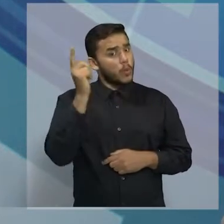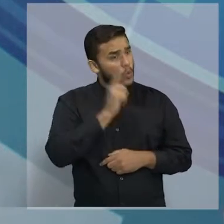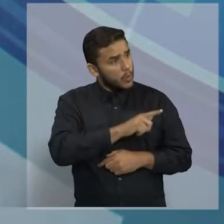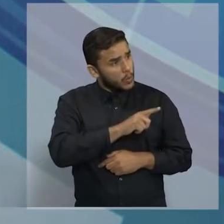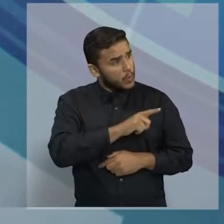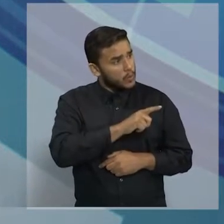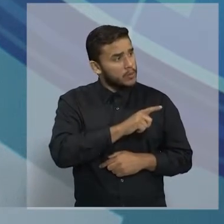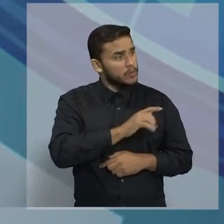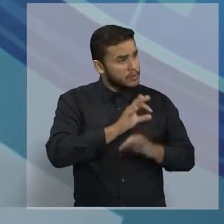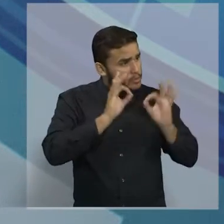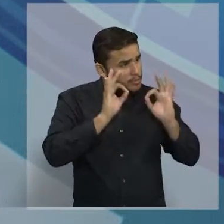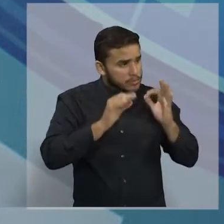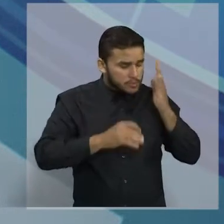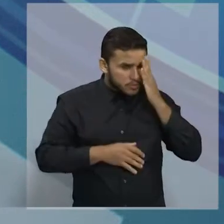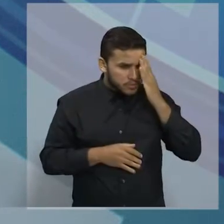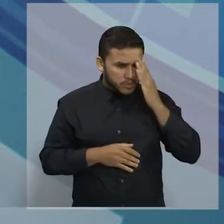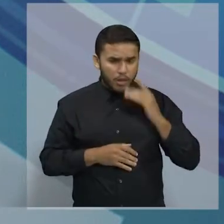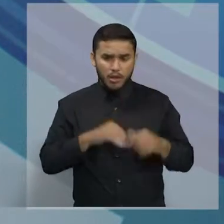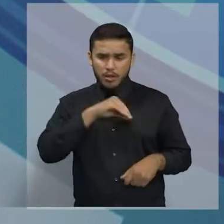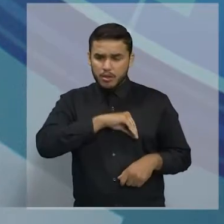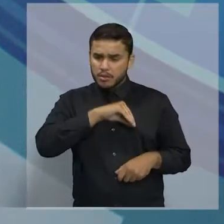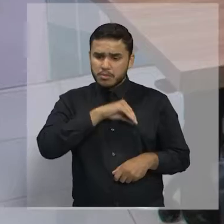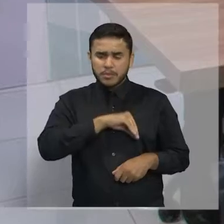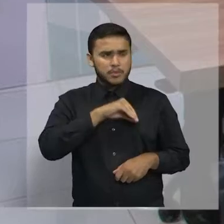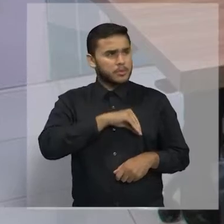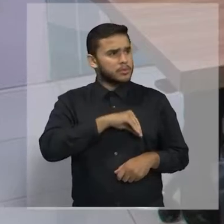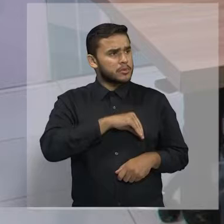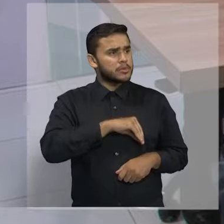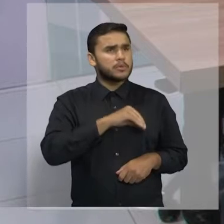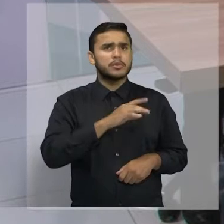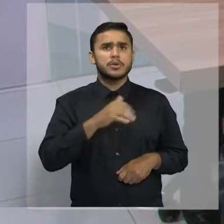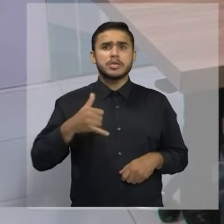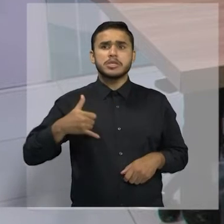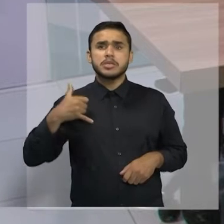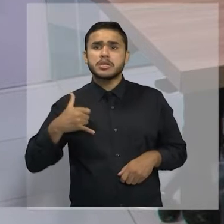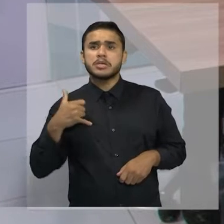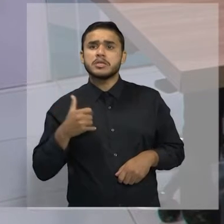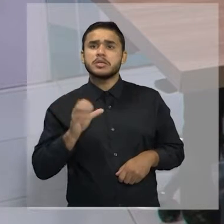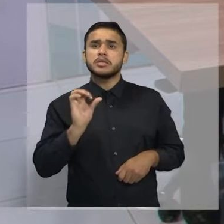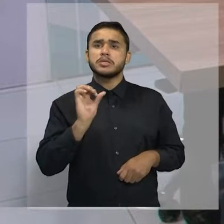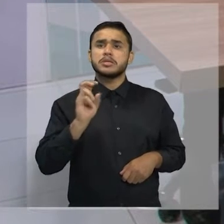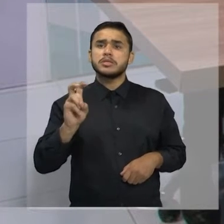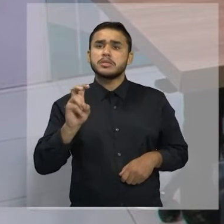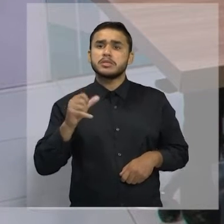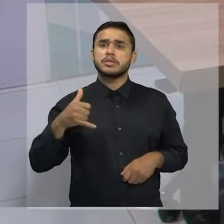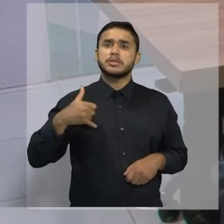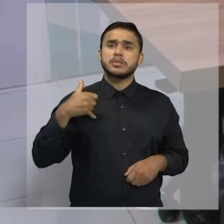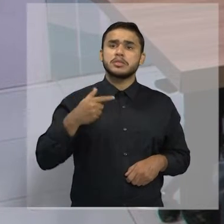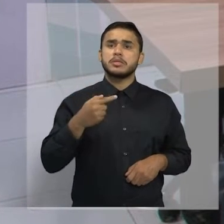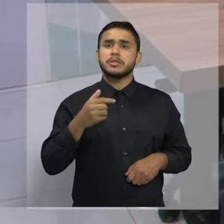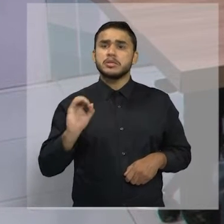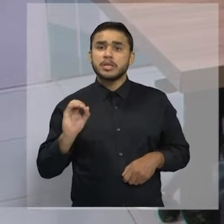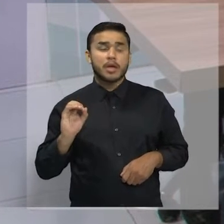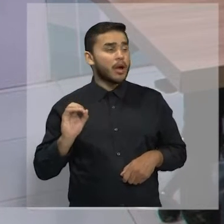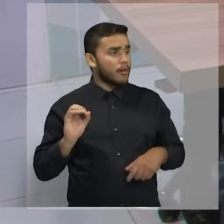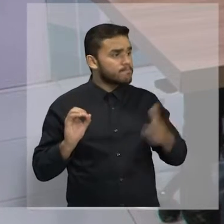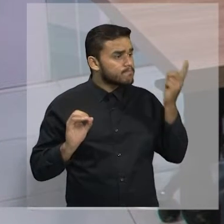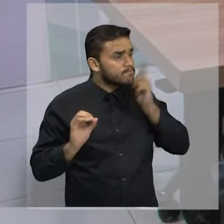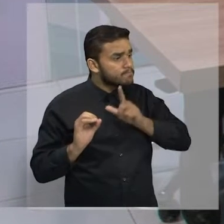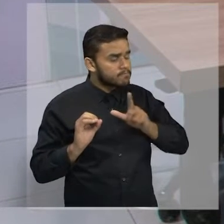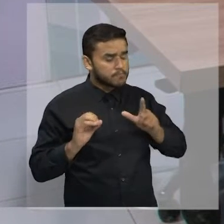para quem chegou renda mínima, diga-se, há 65 anos, 70 anos, tem uma renda para terminar a vida minimamente